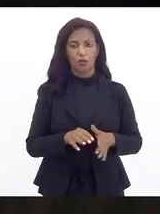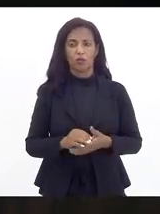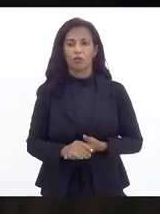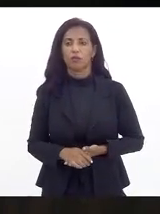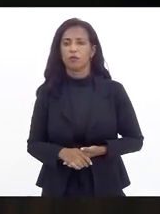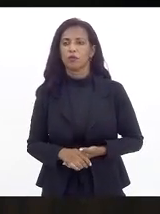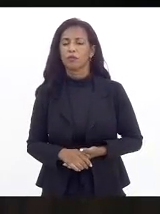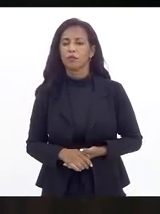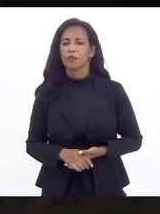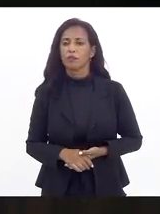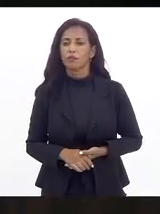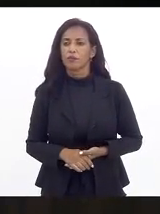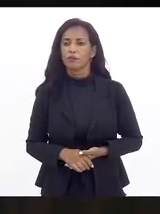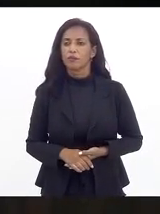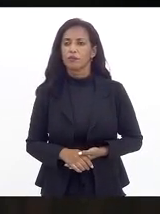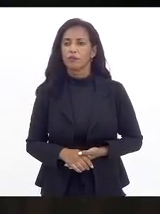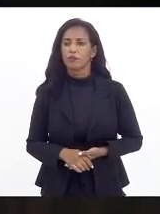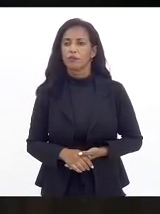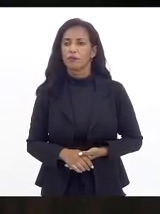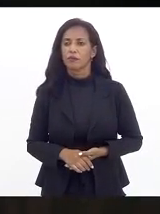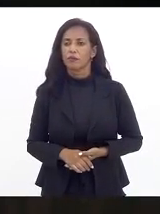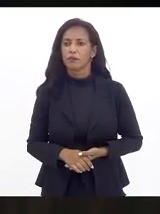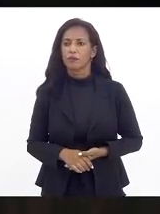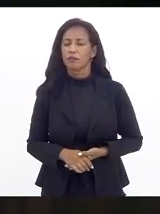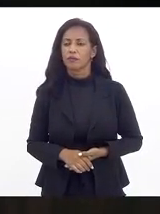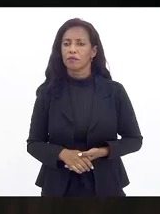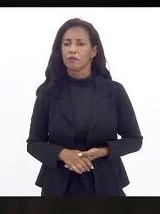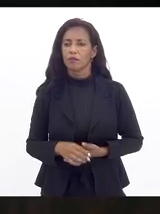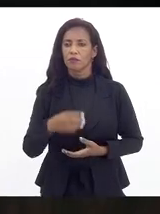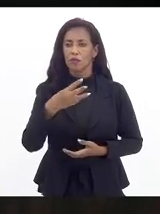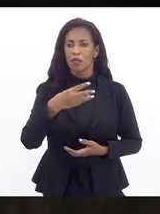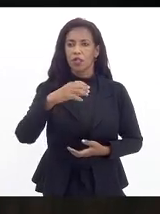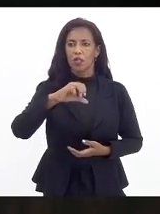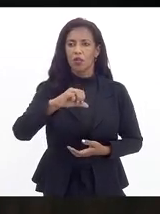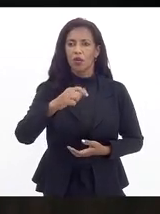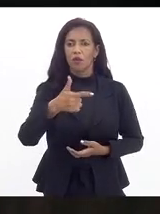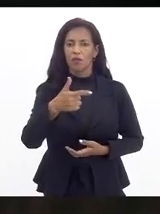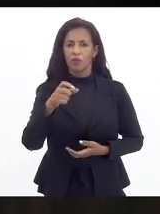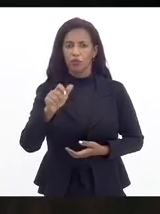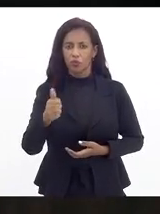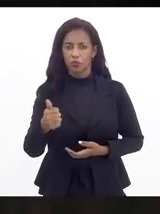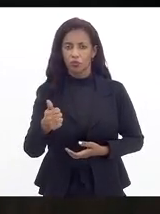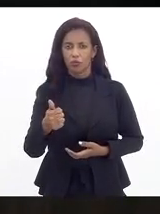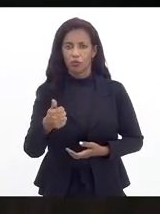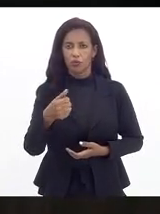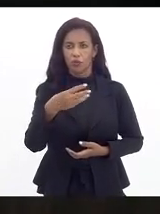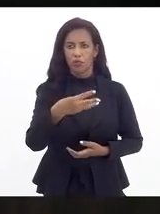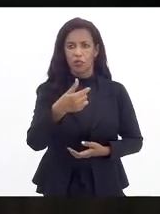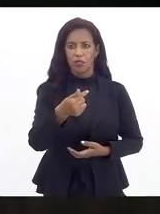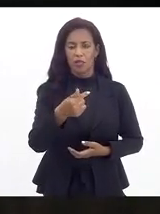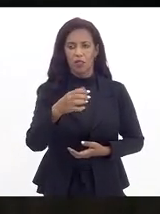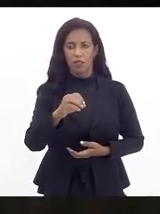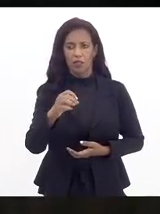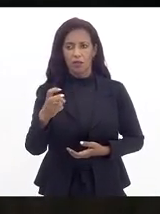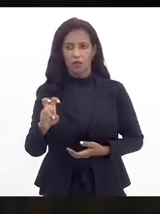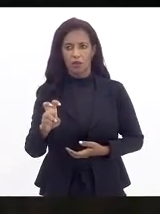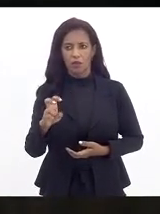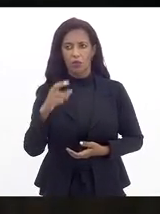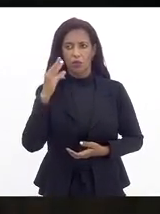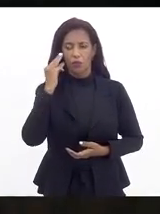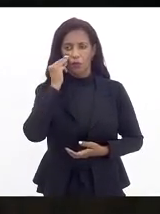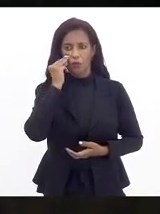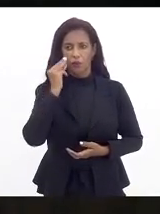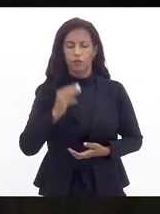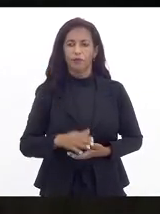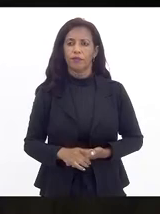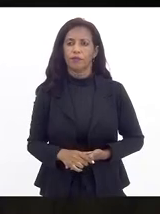inclusões em pauta os seguintes projetos. 392521. 370521, deputada Mônica